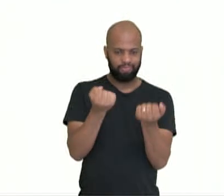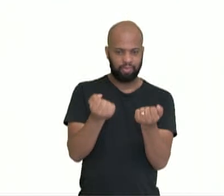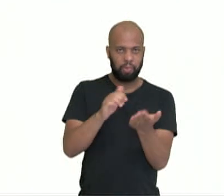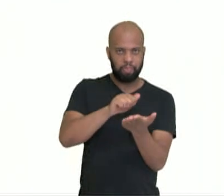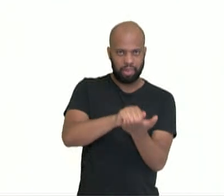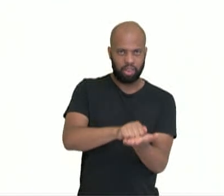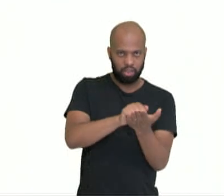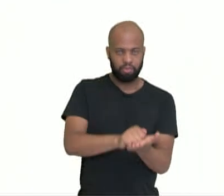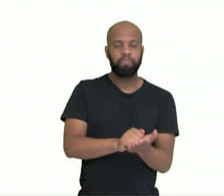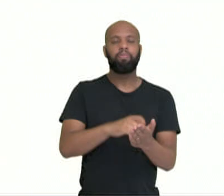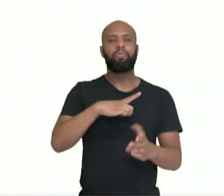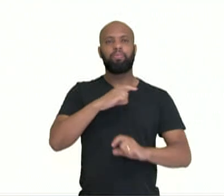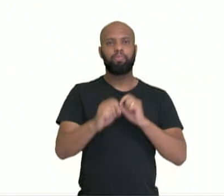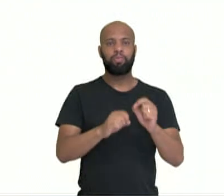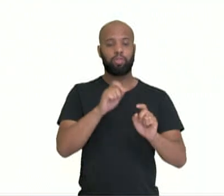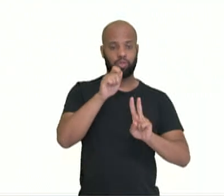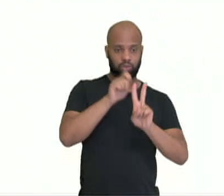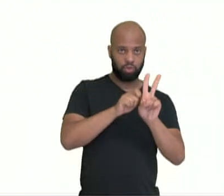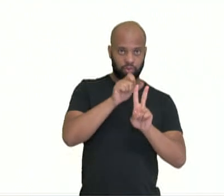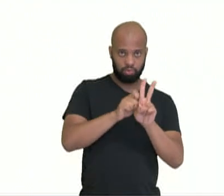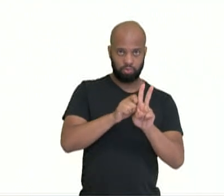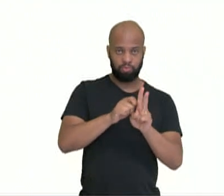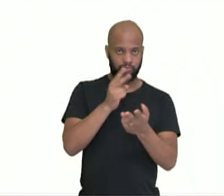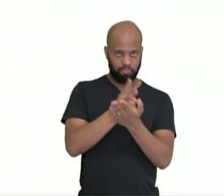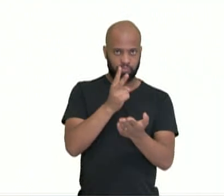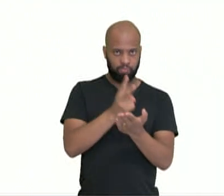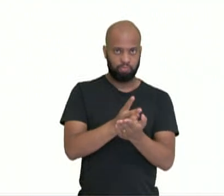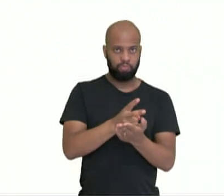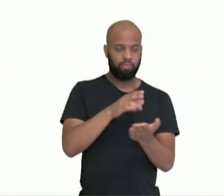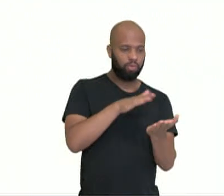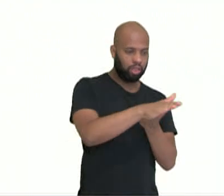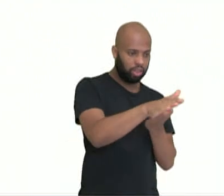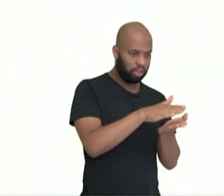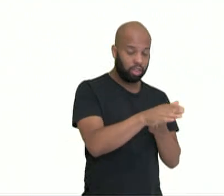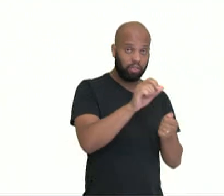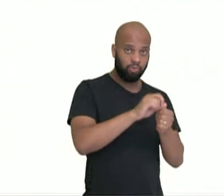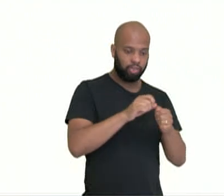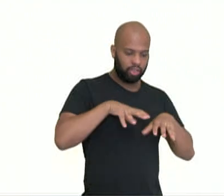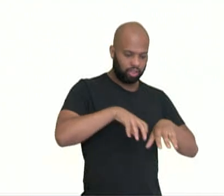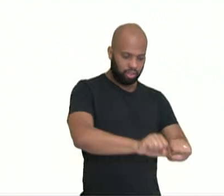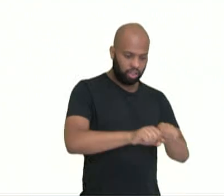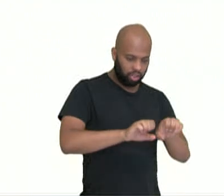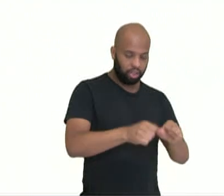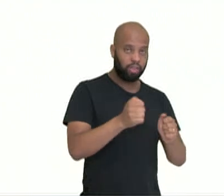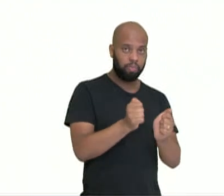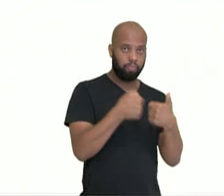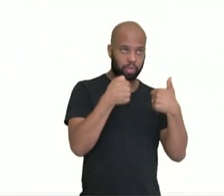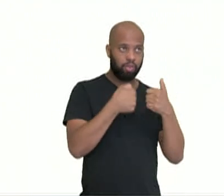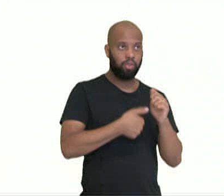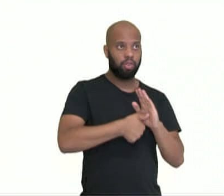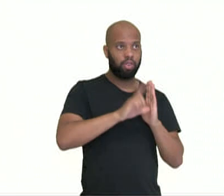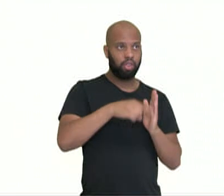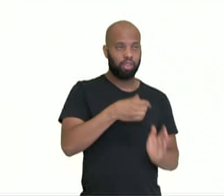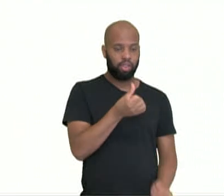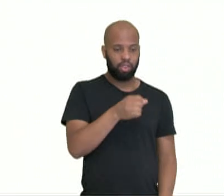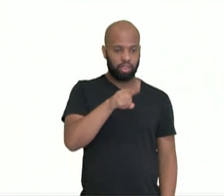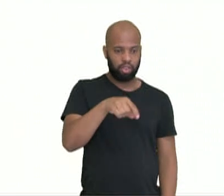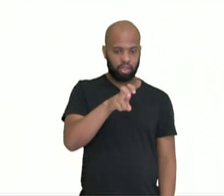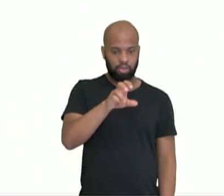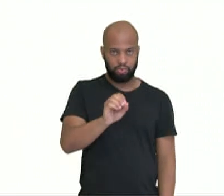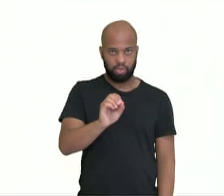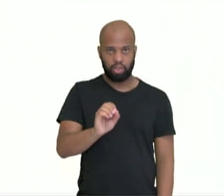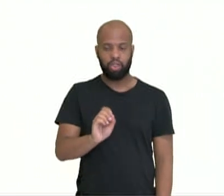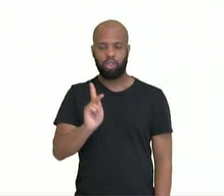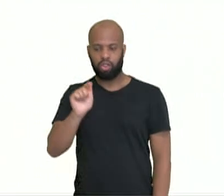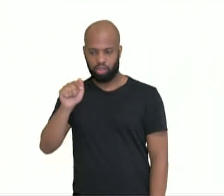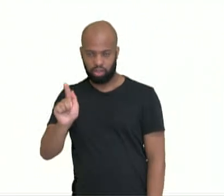2 meses. Ele percebeu que o custo para a produção do pão, que era de R$ 6,50 o quilo, teve alguns